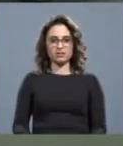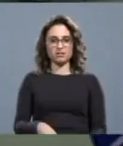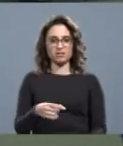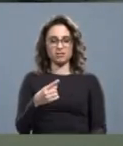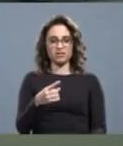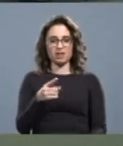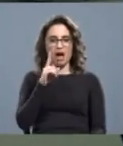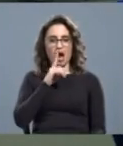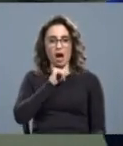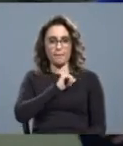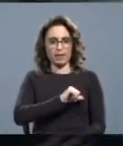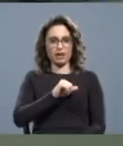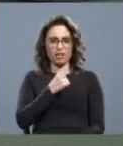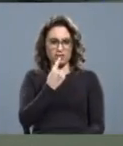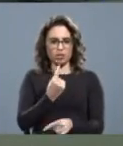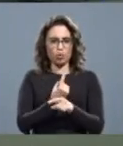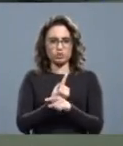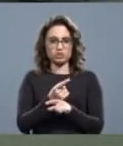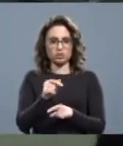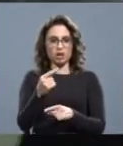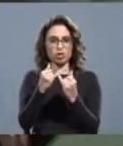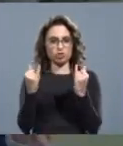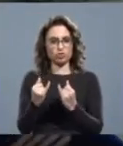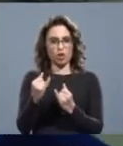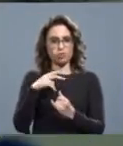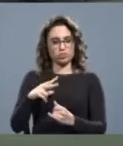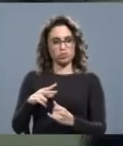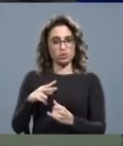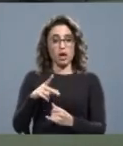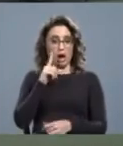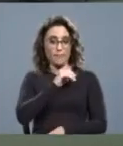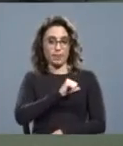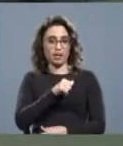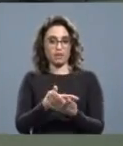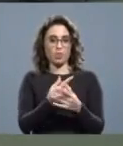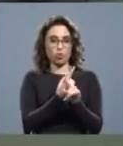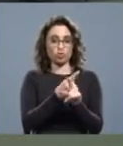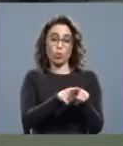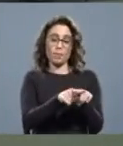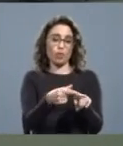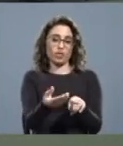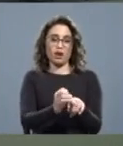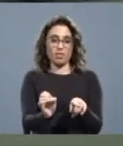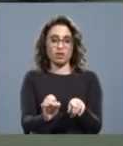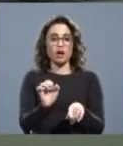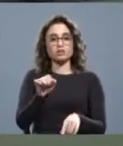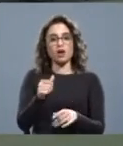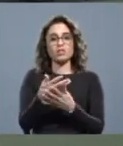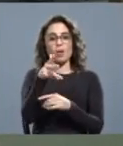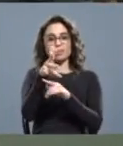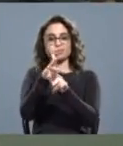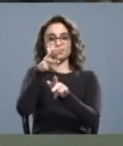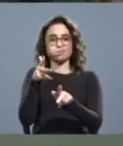A rapariga deu alguma coisa. Estou internacional, portuguesa. A rapariga deu alguma coisa. O irmão já não se pode dizer, mas pronto. Homem, fica atrás da câmara, já não